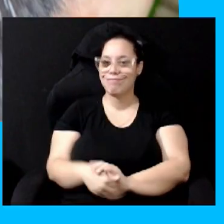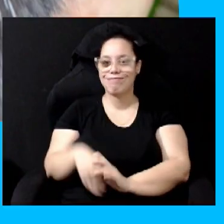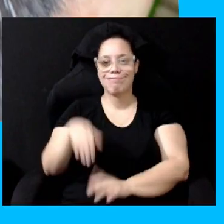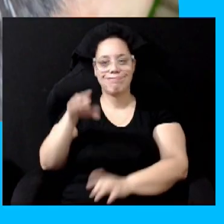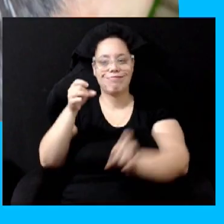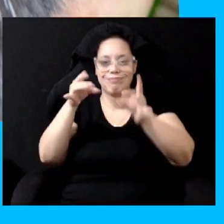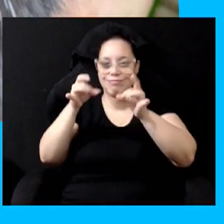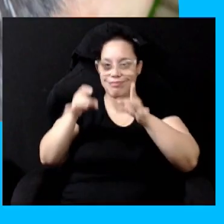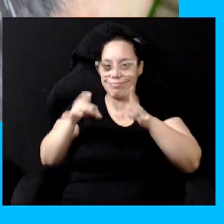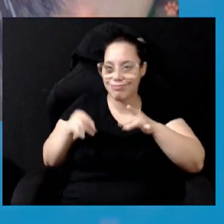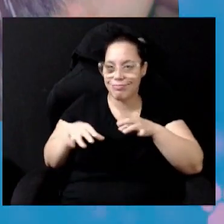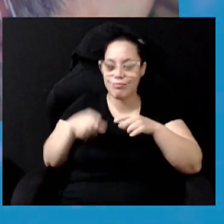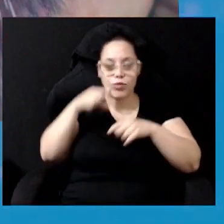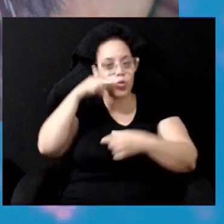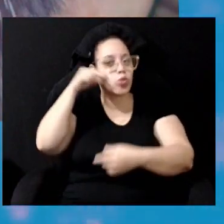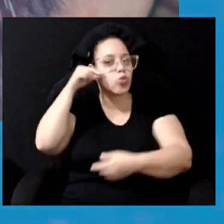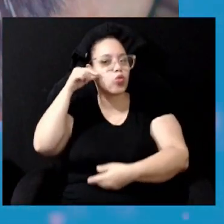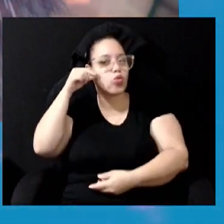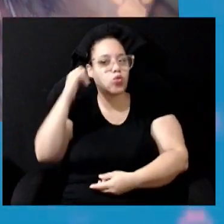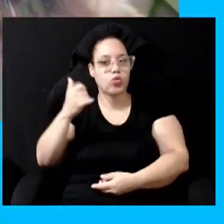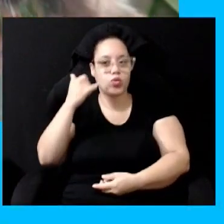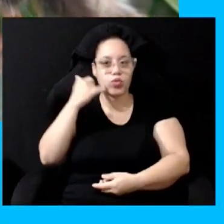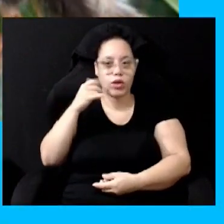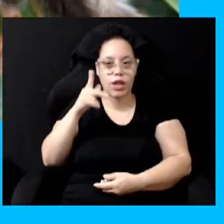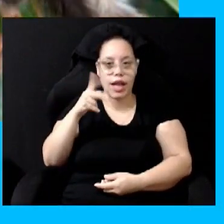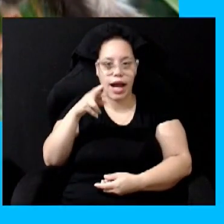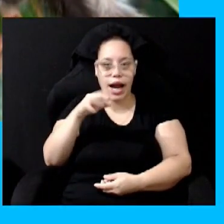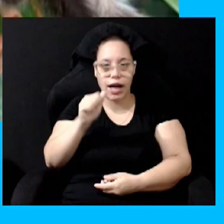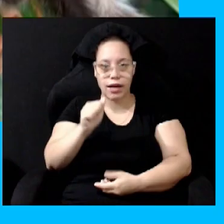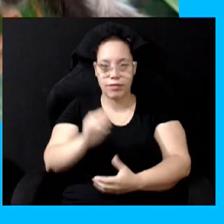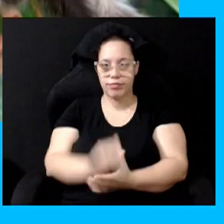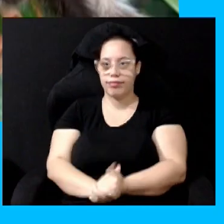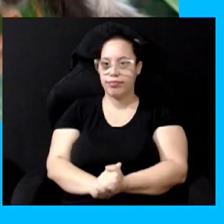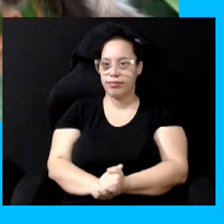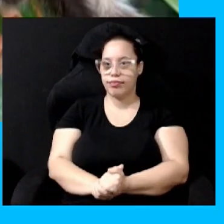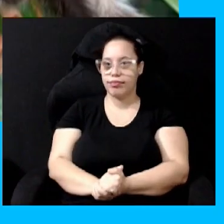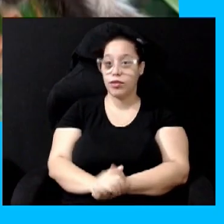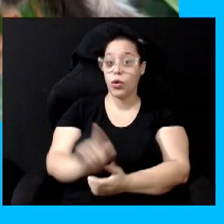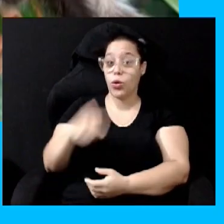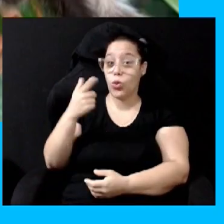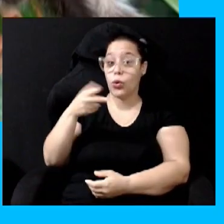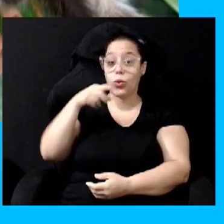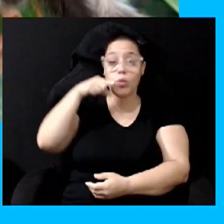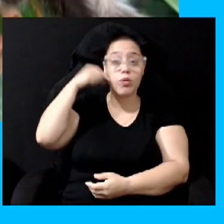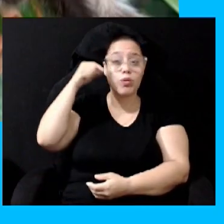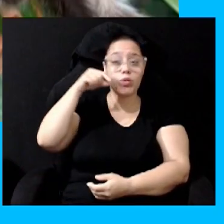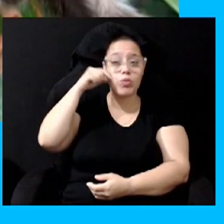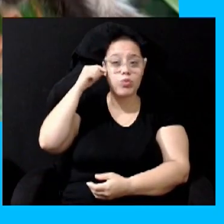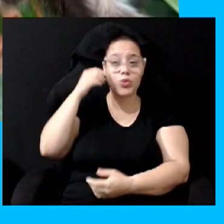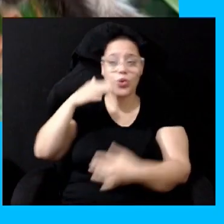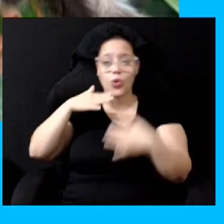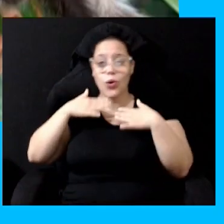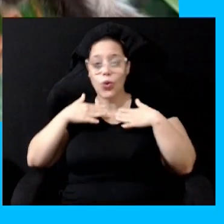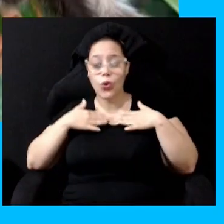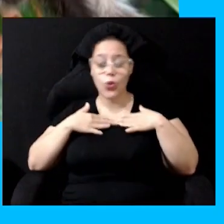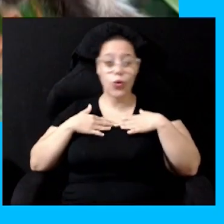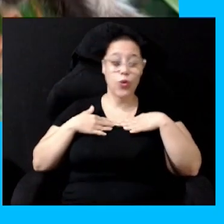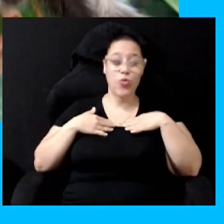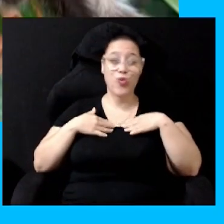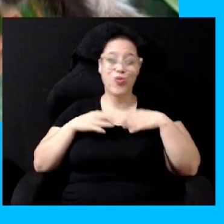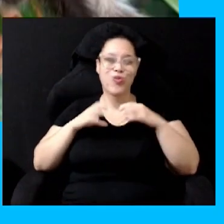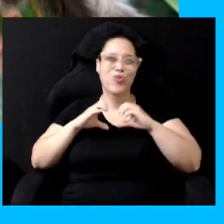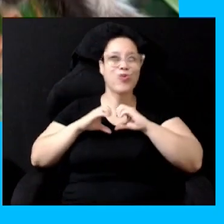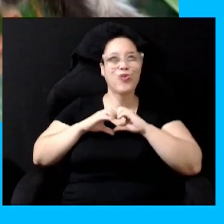o gatinho, fale com a Carla Vieira. Esse outro gatinho derrete qualquer coração, não é